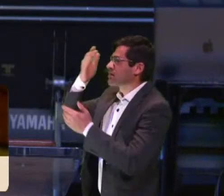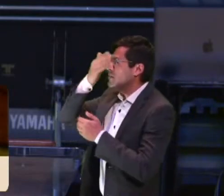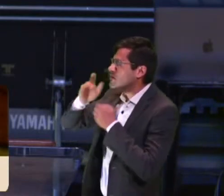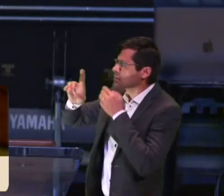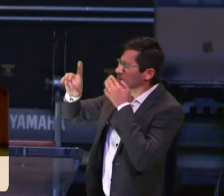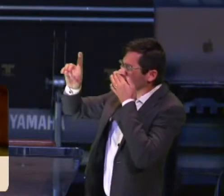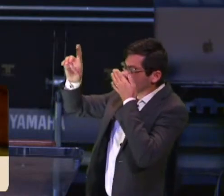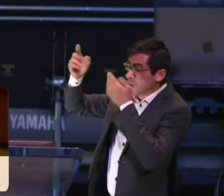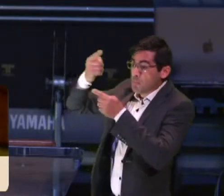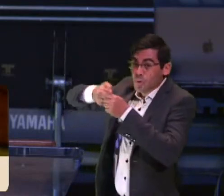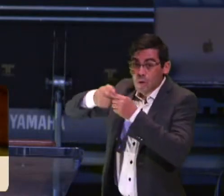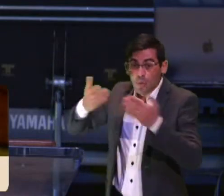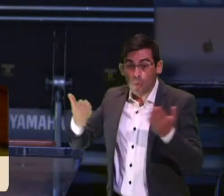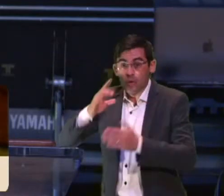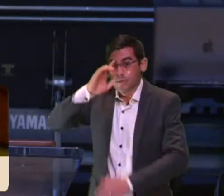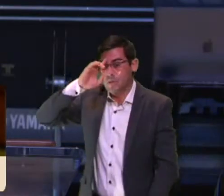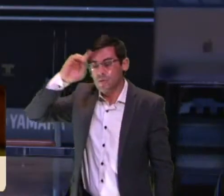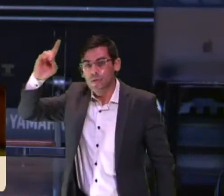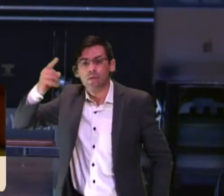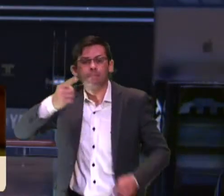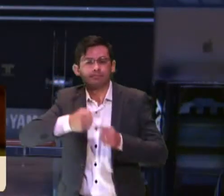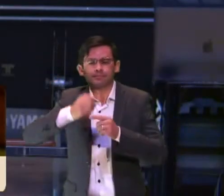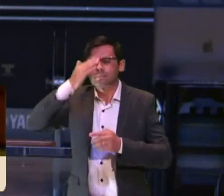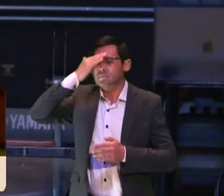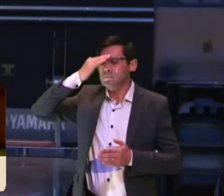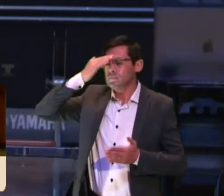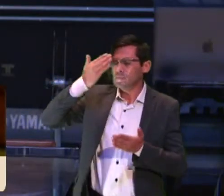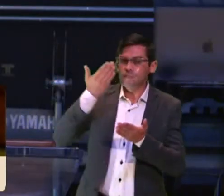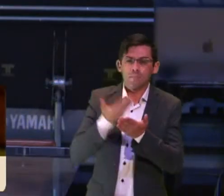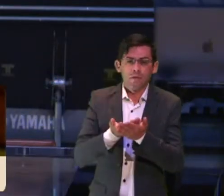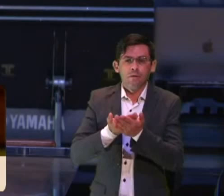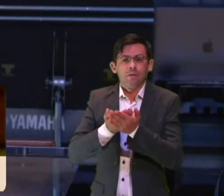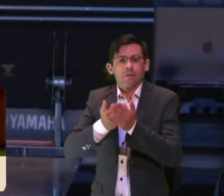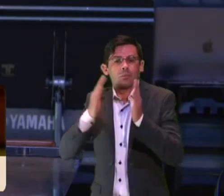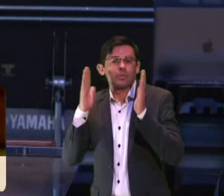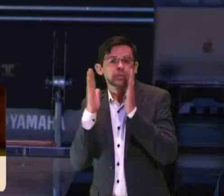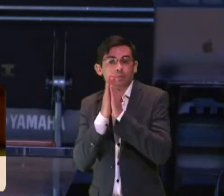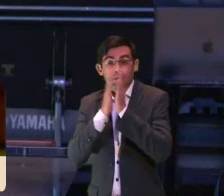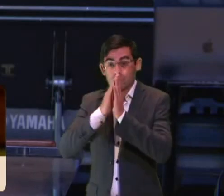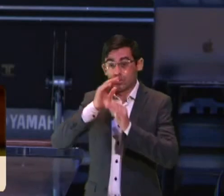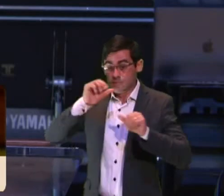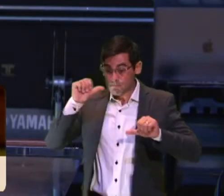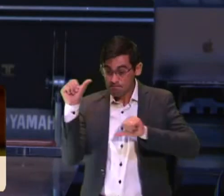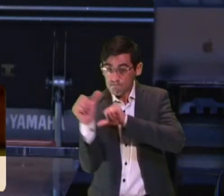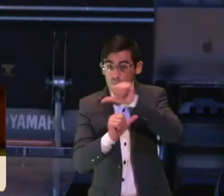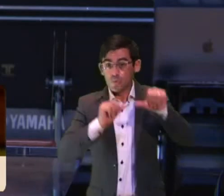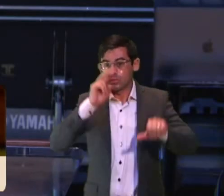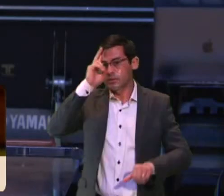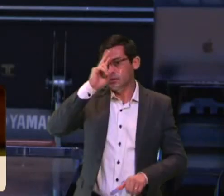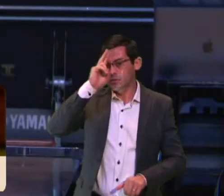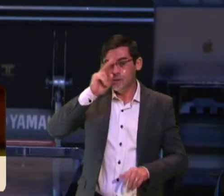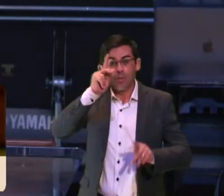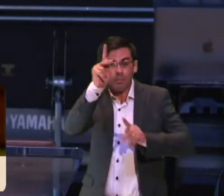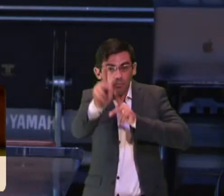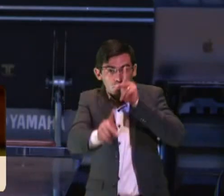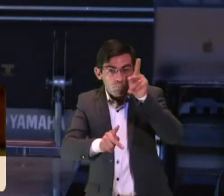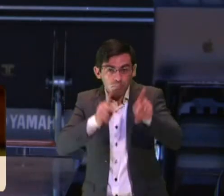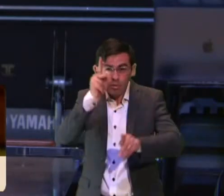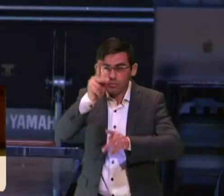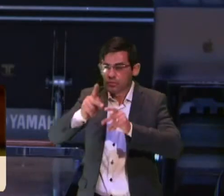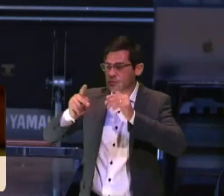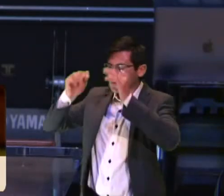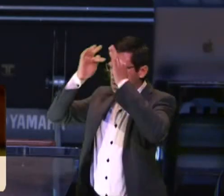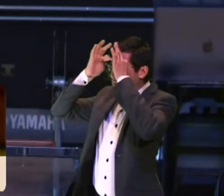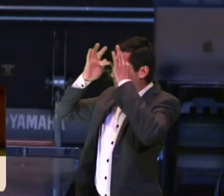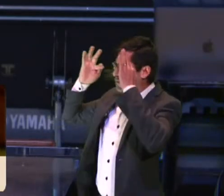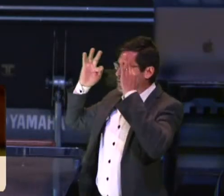hoje é o dia. Eu creio que a oração que muda histórias é a oração de um povo fiel.